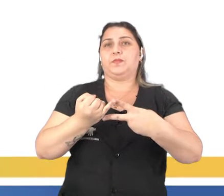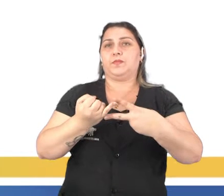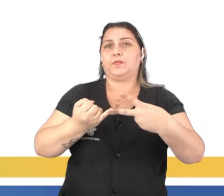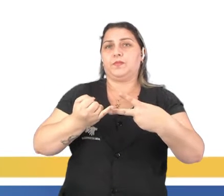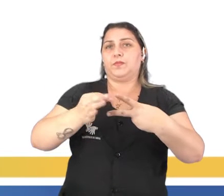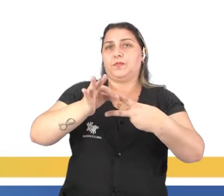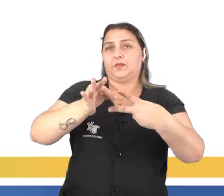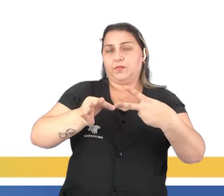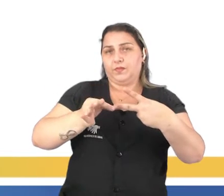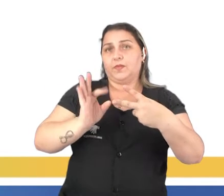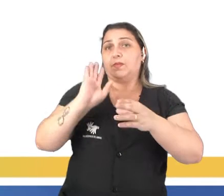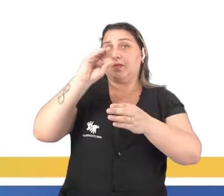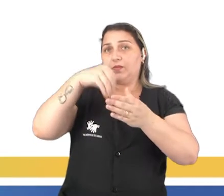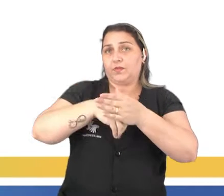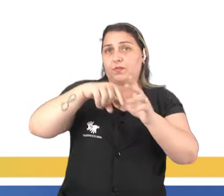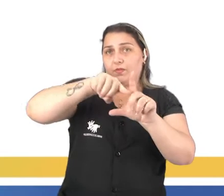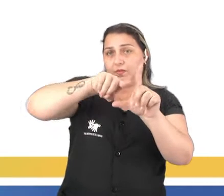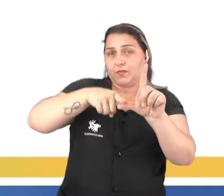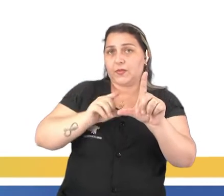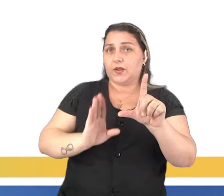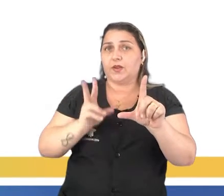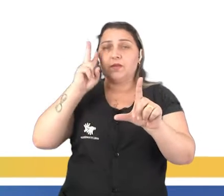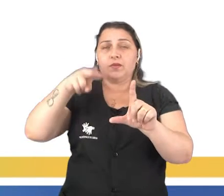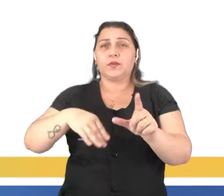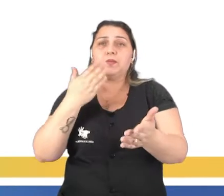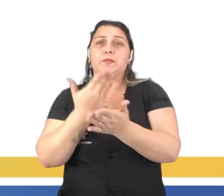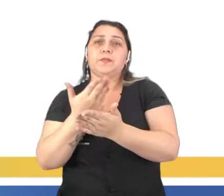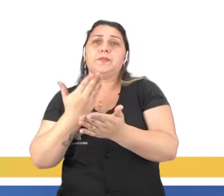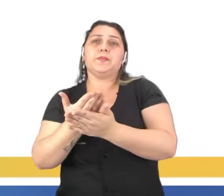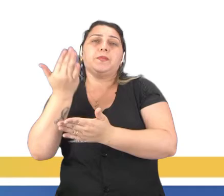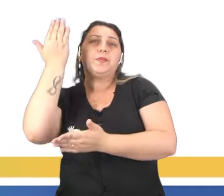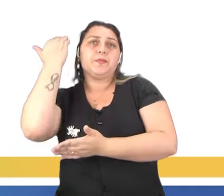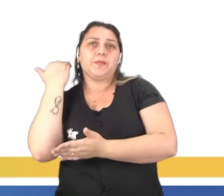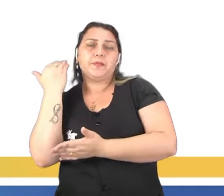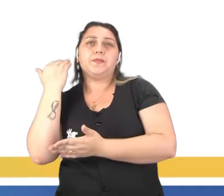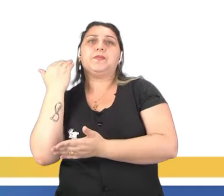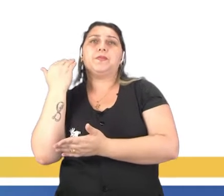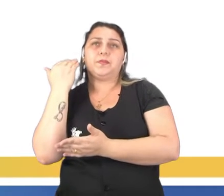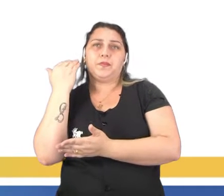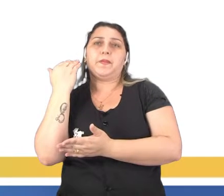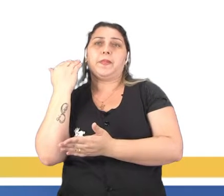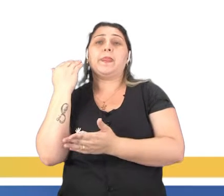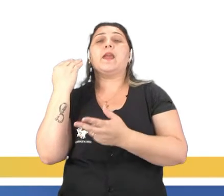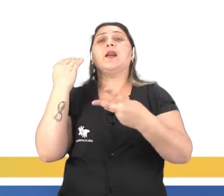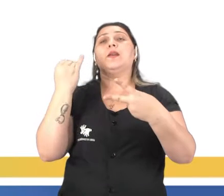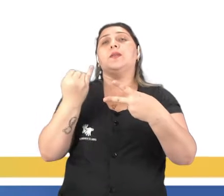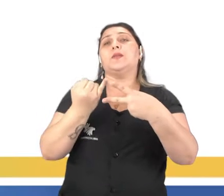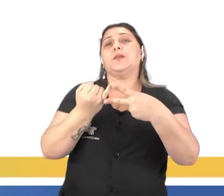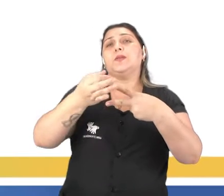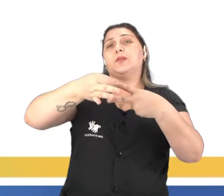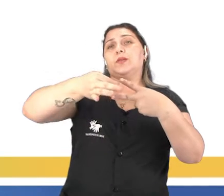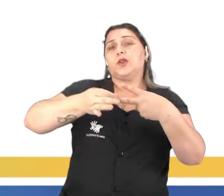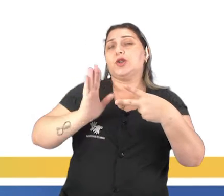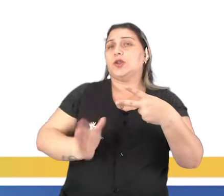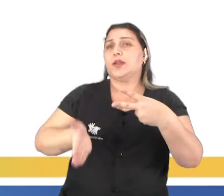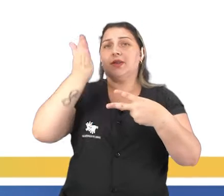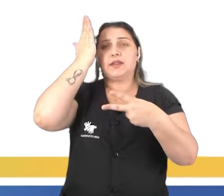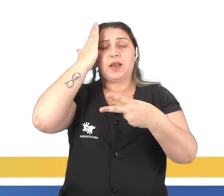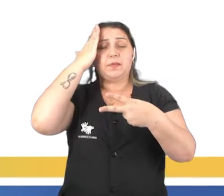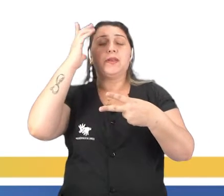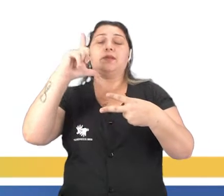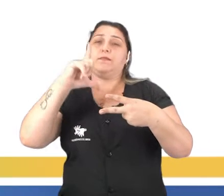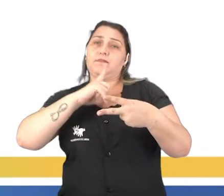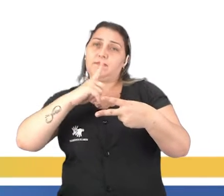estudamos são seus ângulos internos, nós até vimos isso na aula passada. Então, quando a gente lida com um polígono regular, você já sabe que ele vai